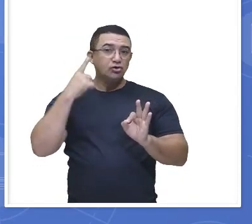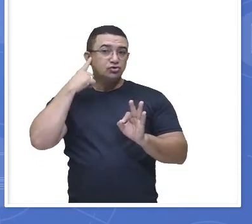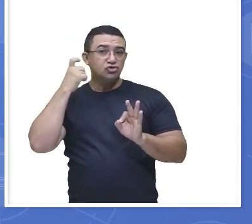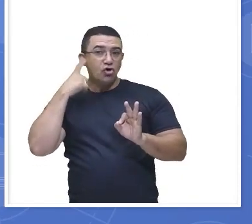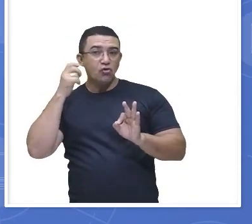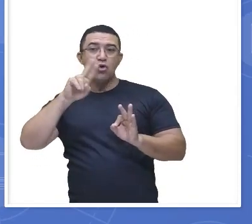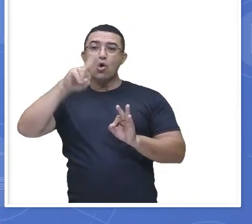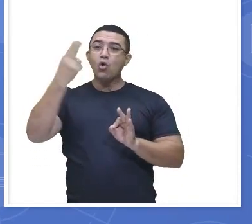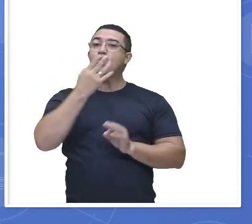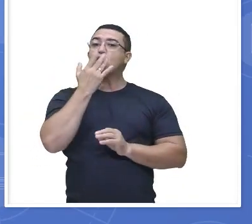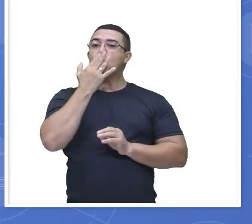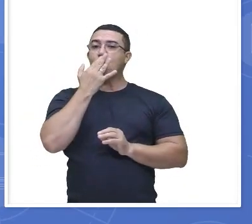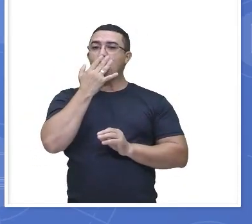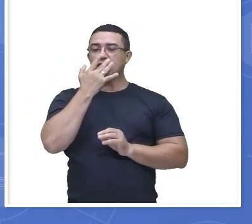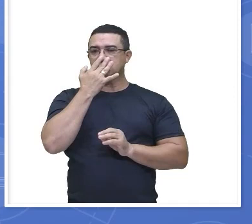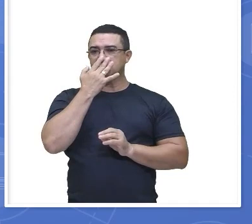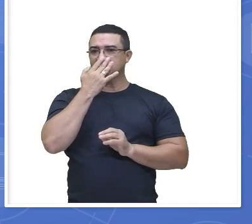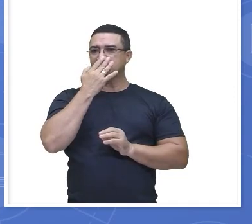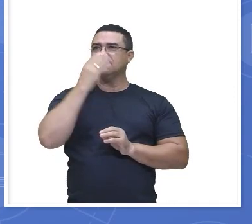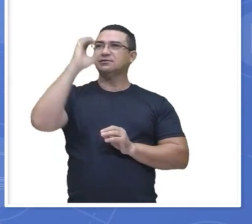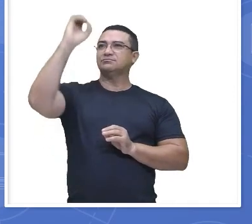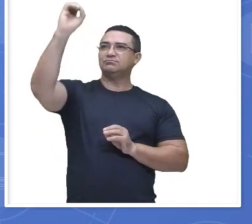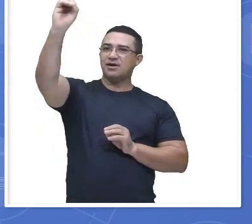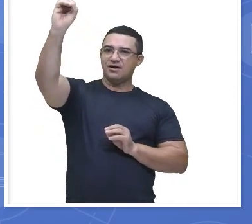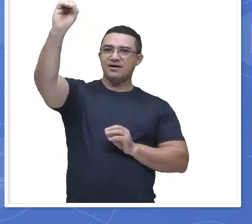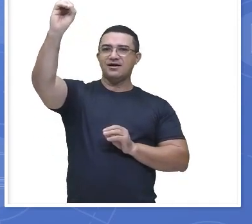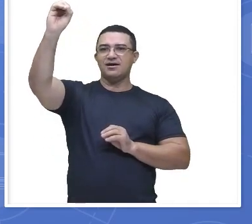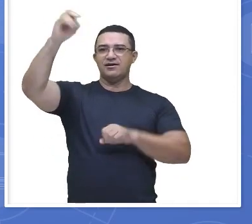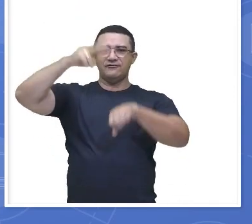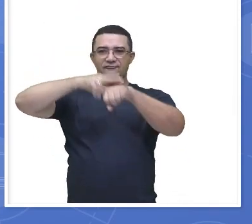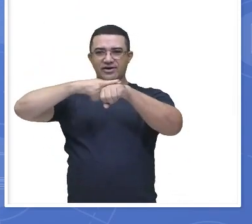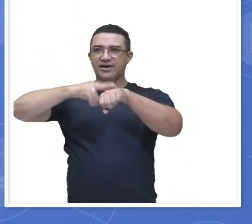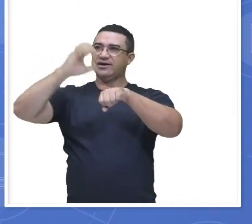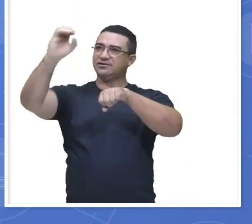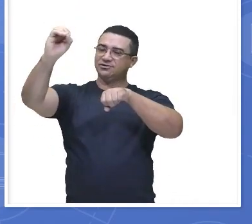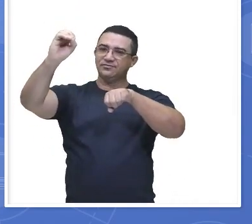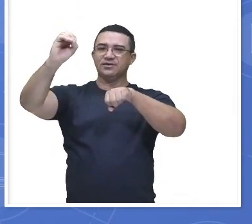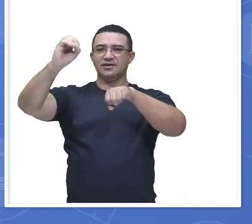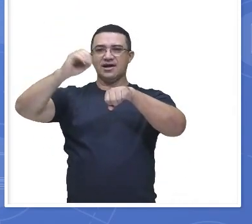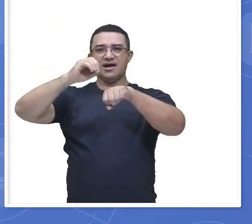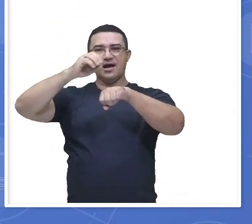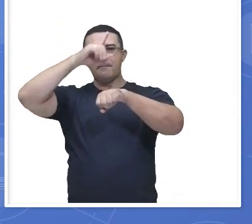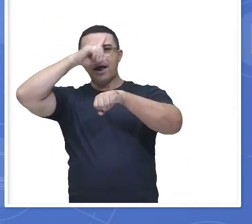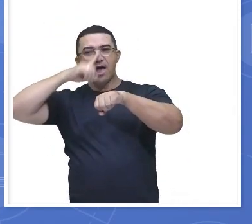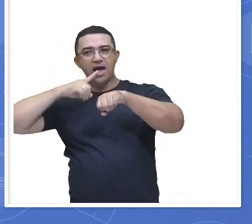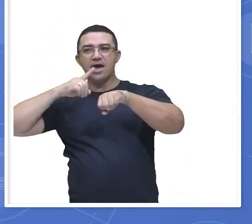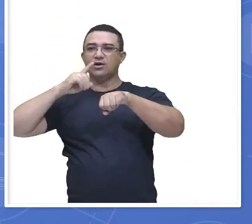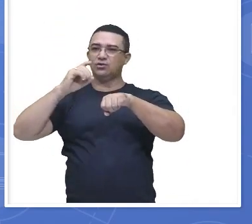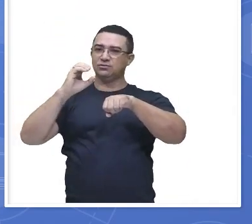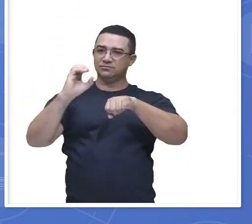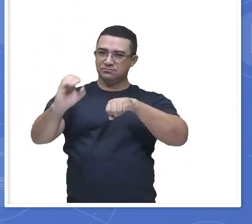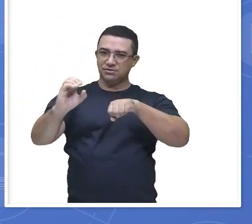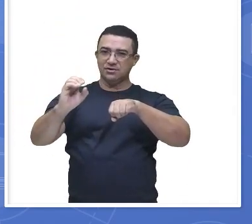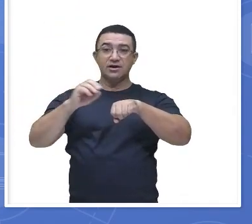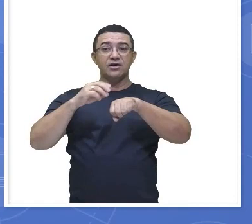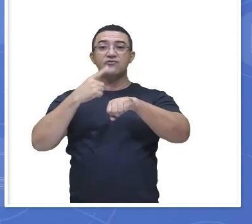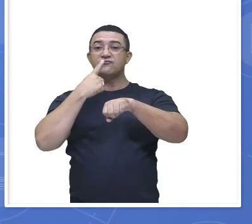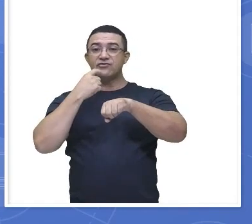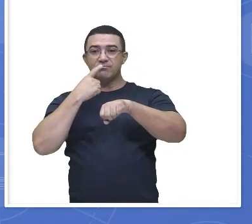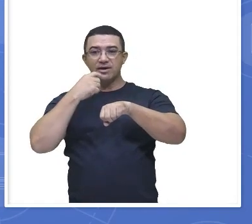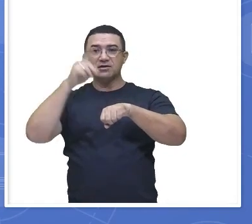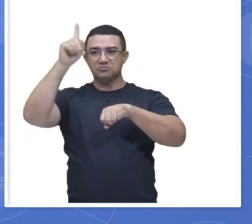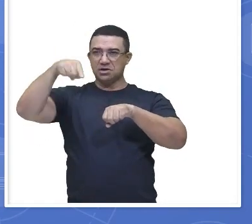e cores, e a gente extrai informação daquilo e consegue fazer algo a partir daquilo. Isso também é texto.